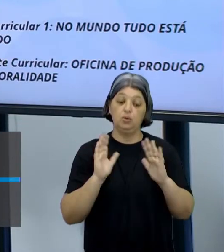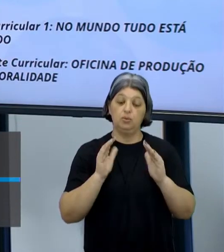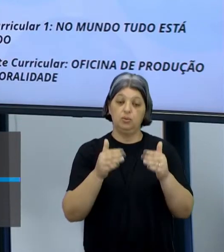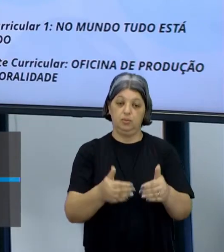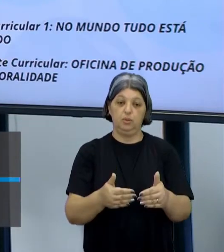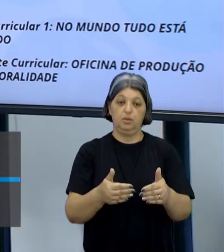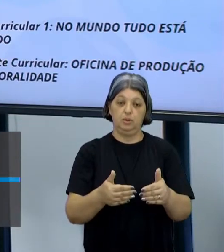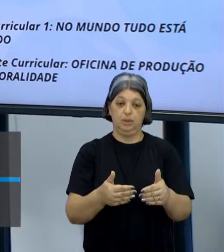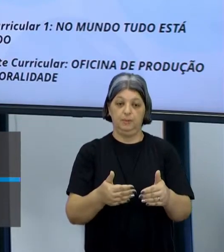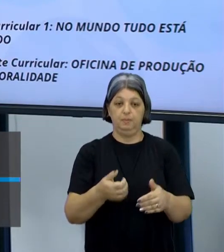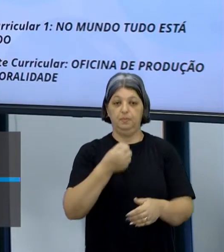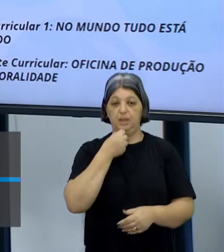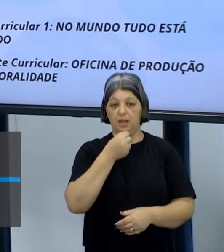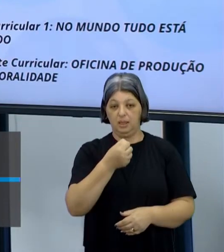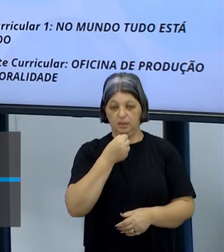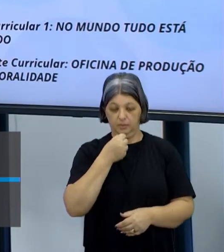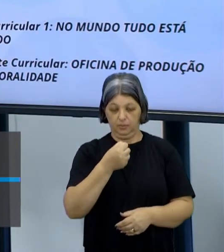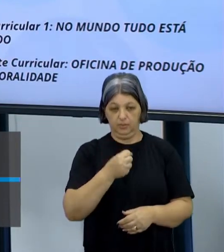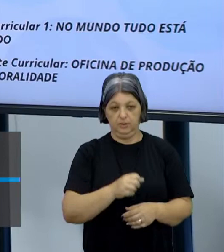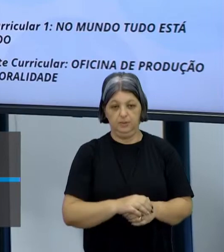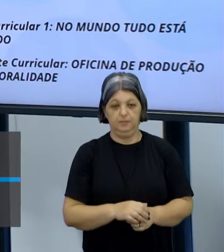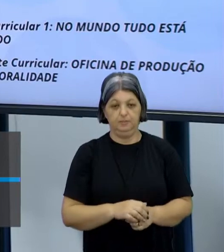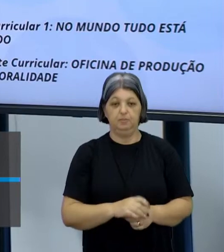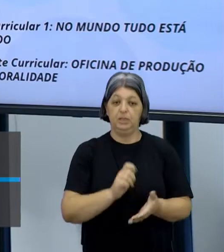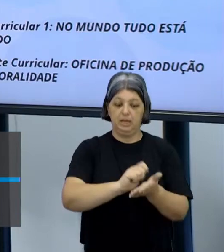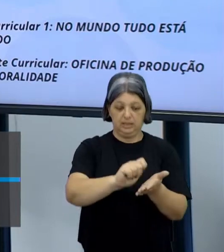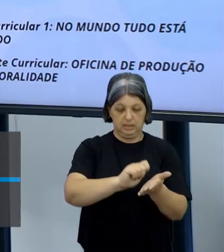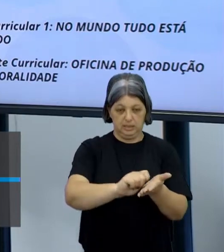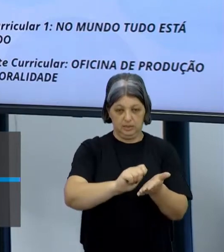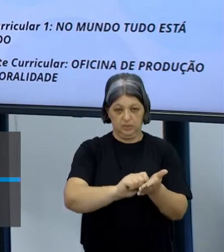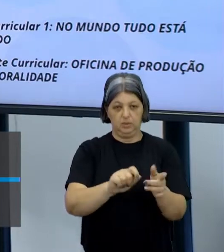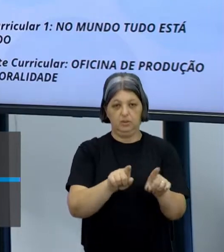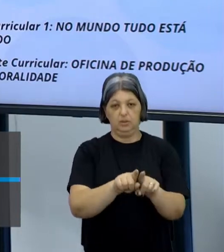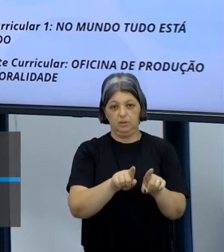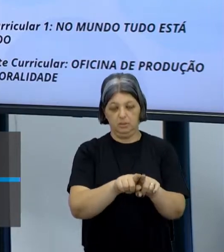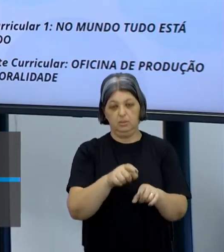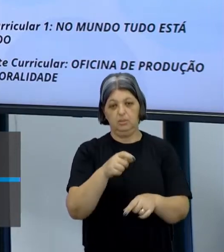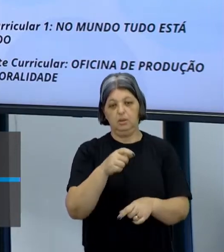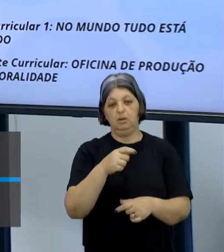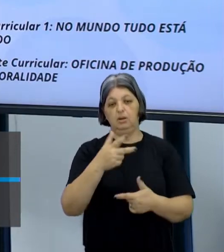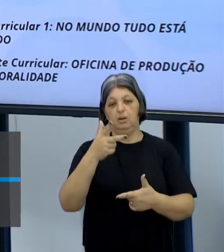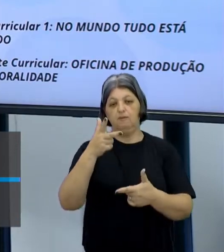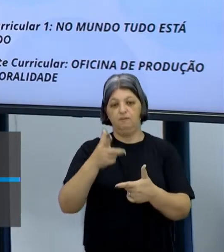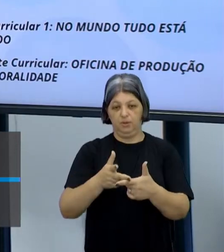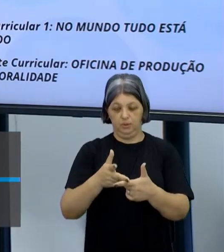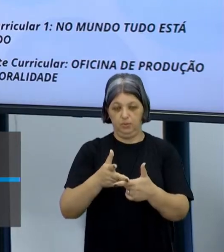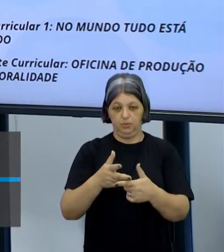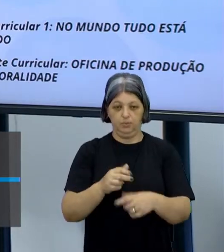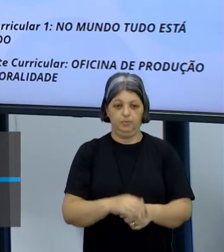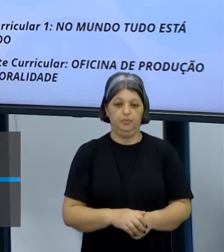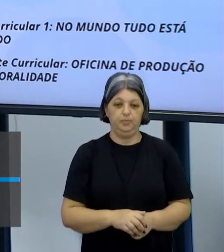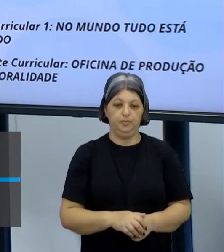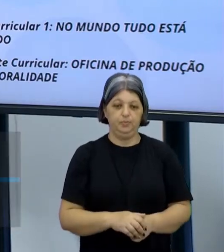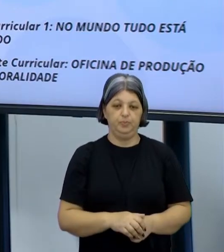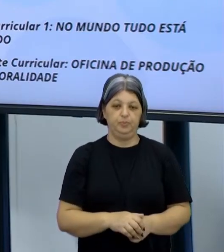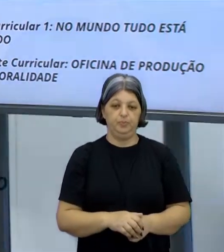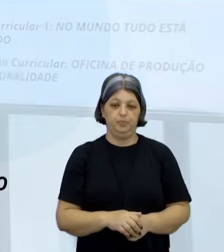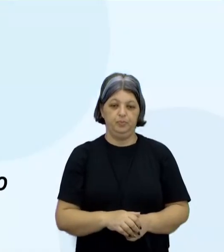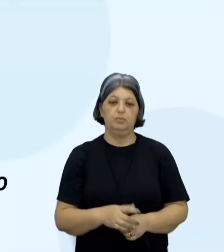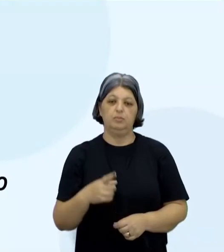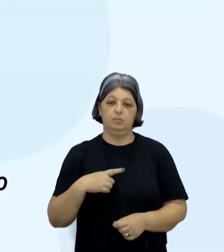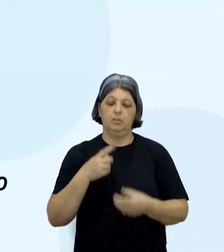então sobre a entrevista, escrita e por formato de vídeo, ok? Então na tela para vocês